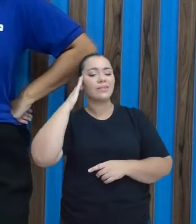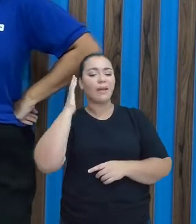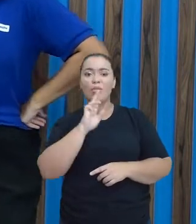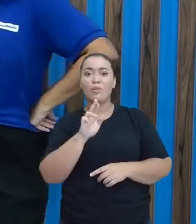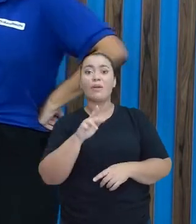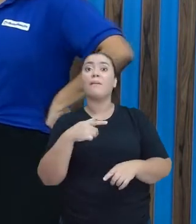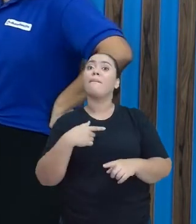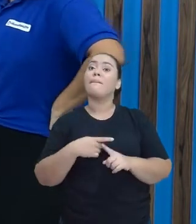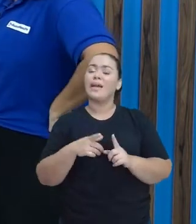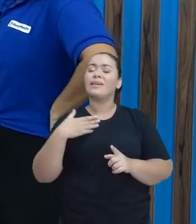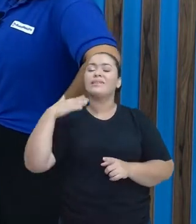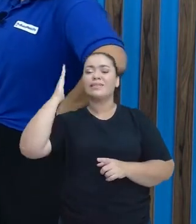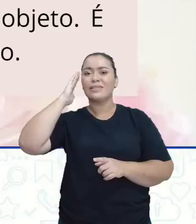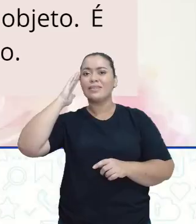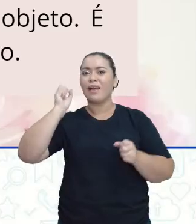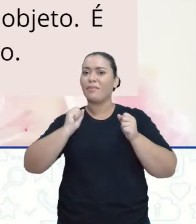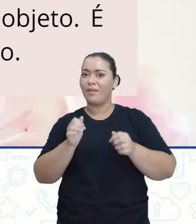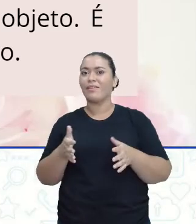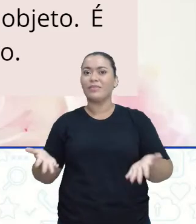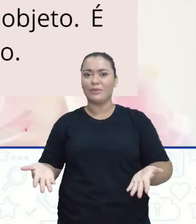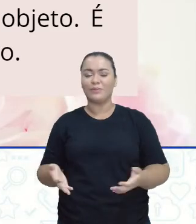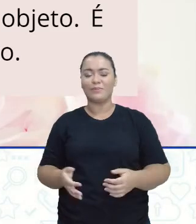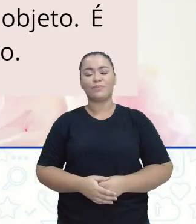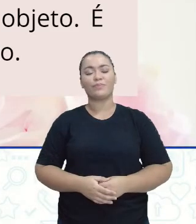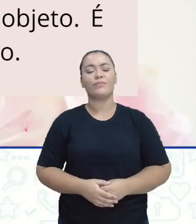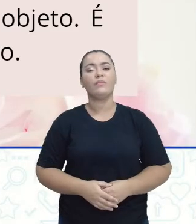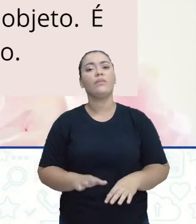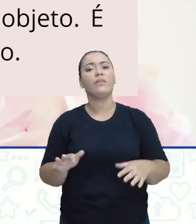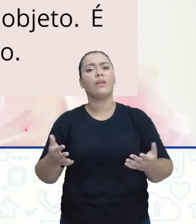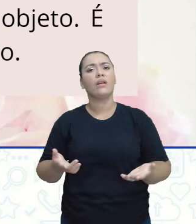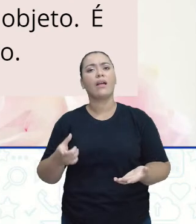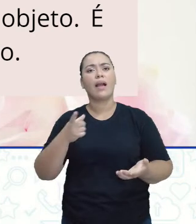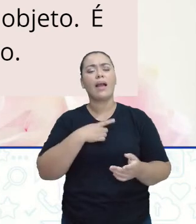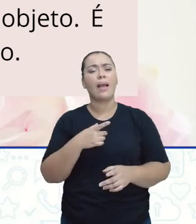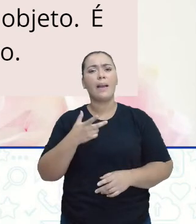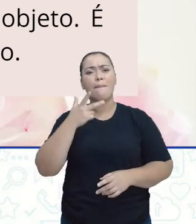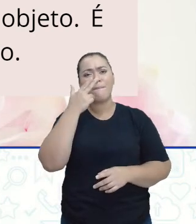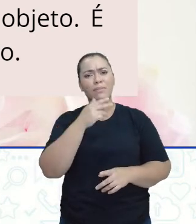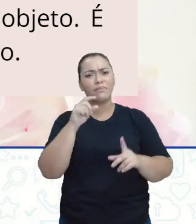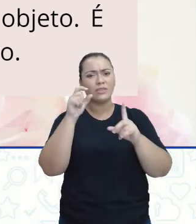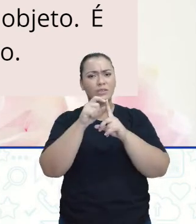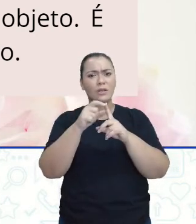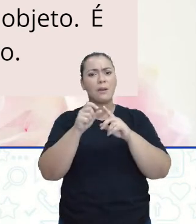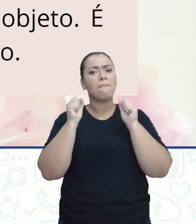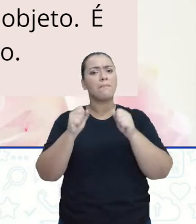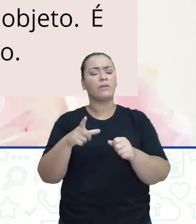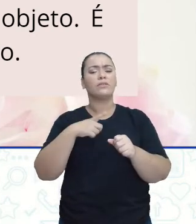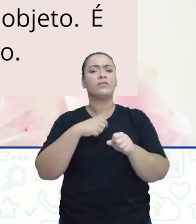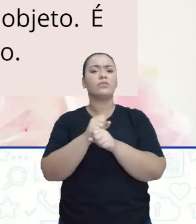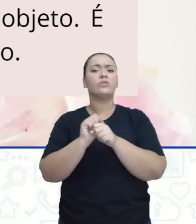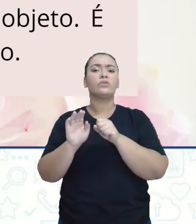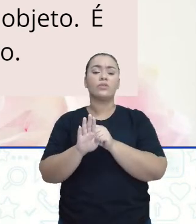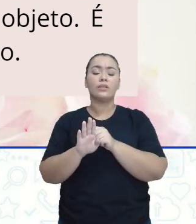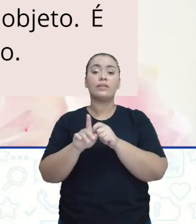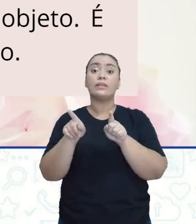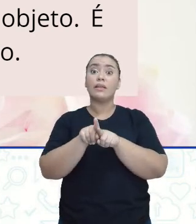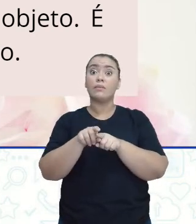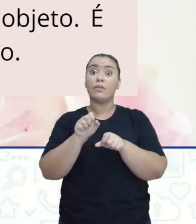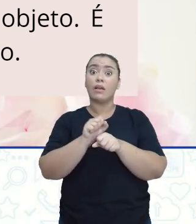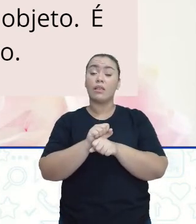fazer. E quando a gente tem a mesma palavra, e ela pode ser um substantivo e um